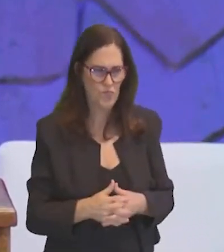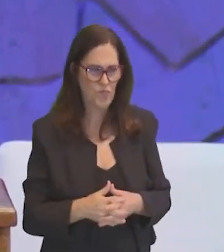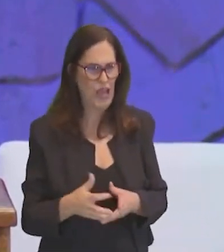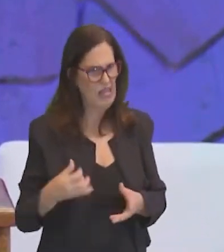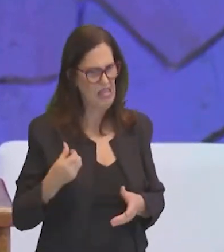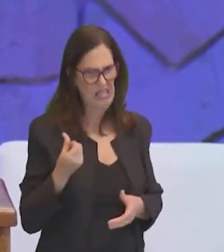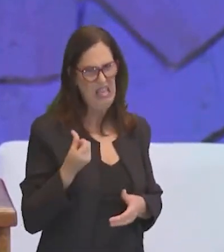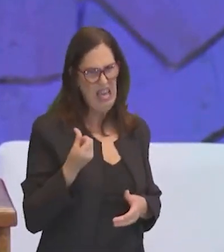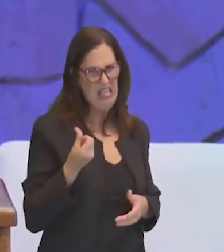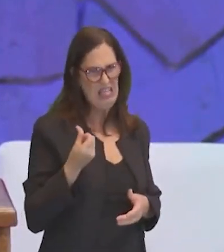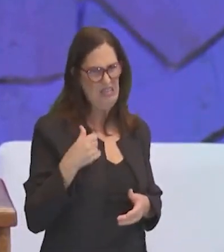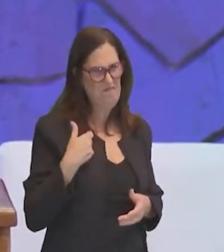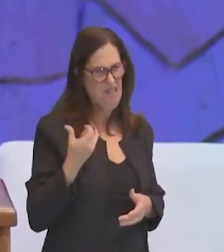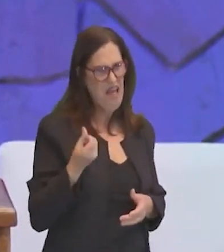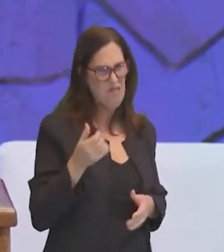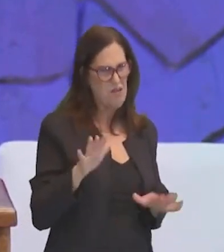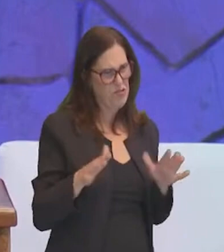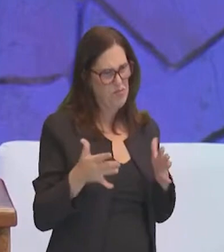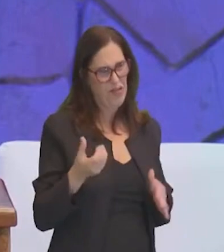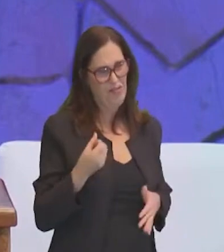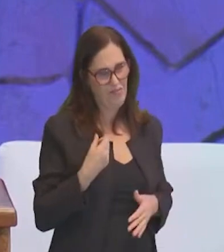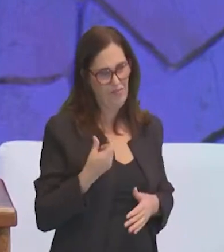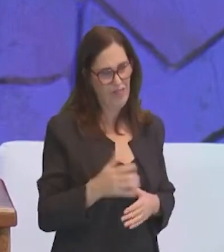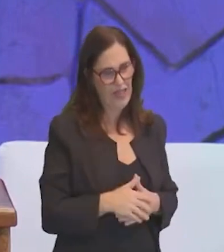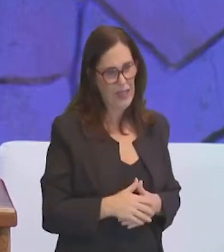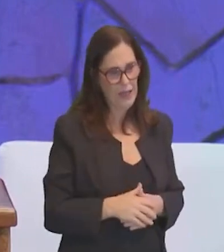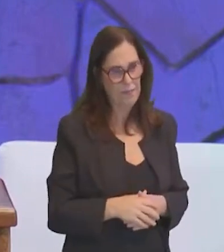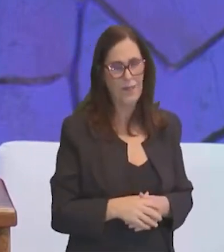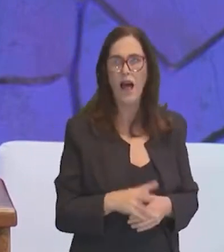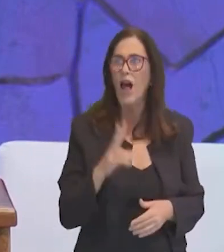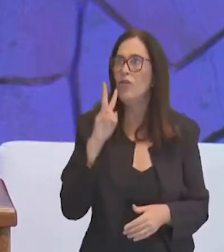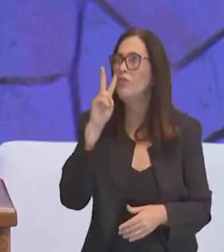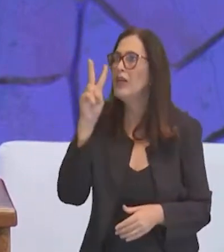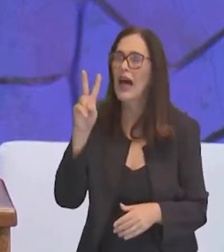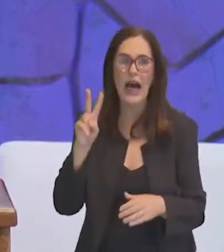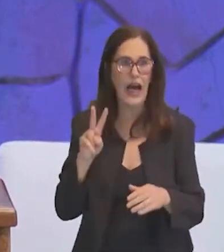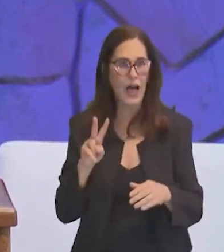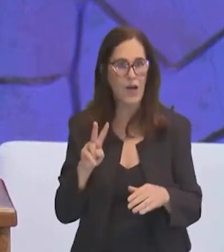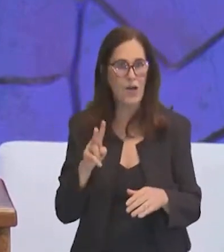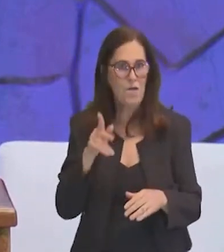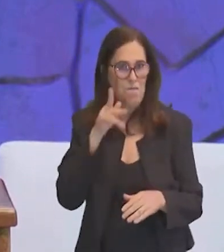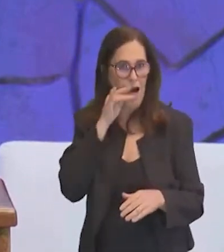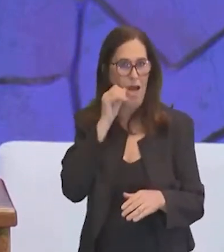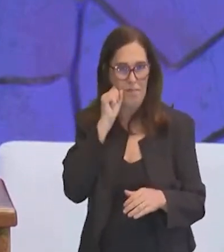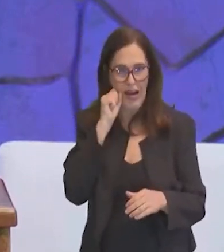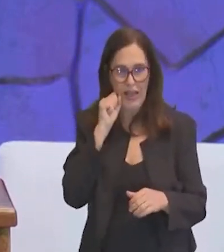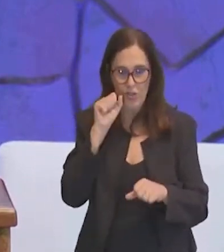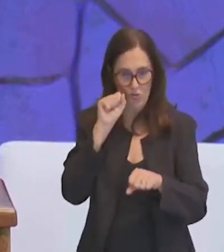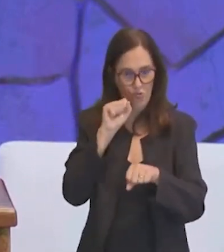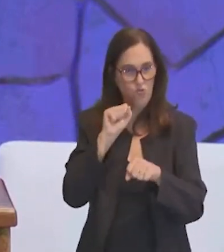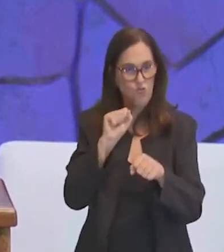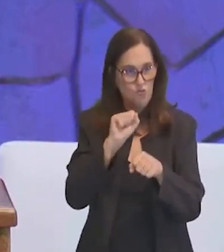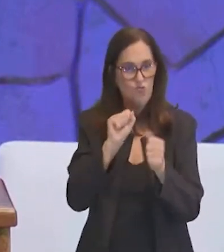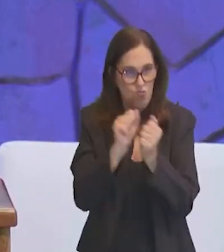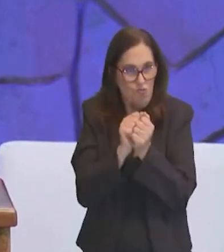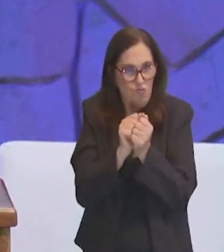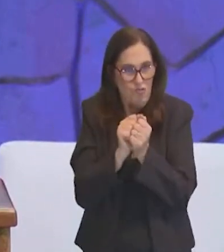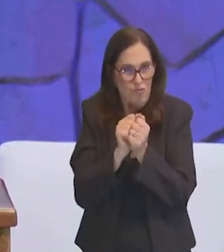6 anos de idade, no sofá da minha sala com meu pai e com a minha mãe.